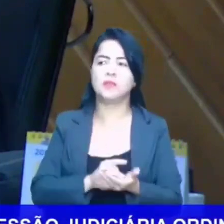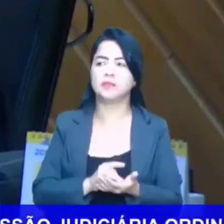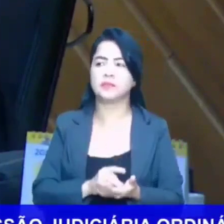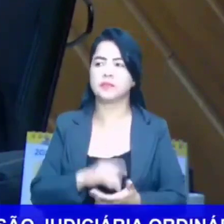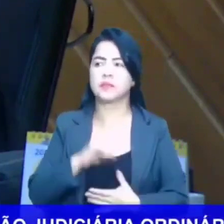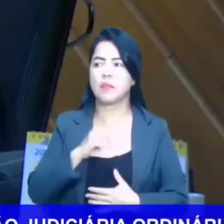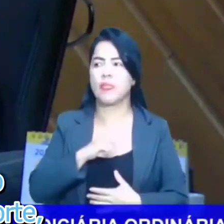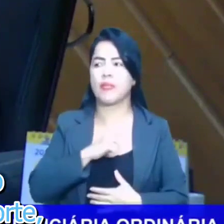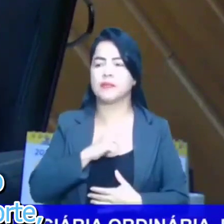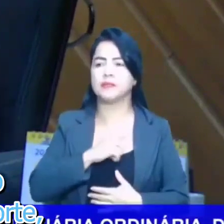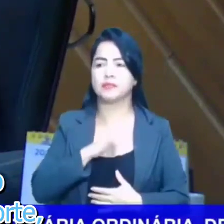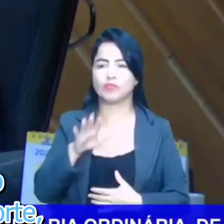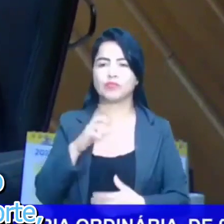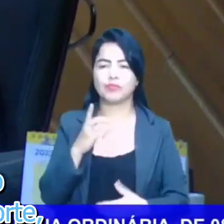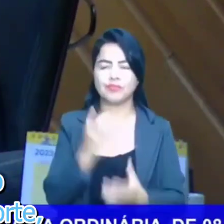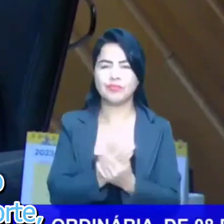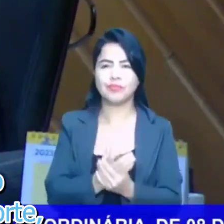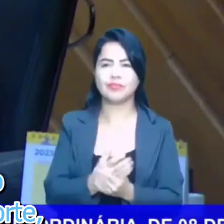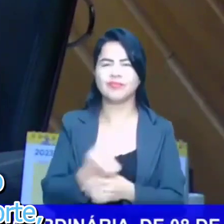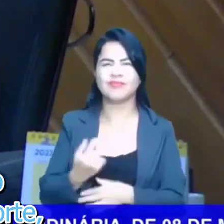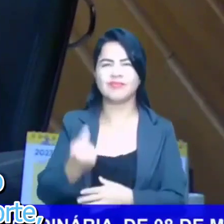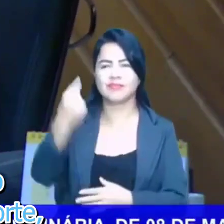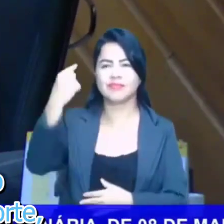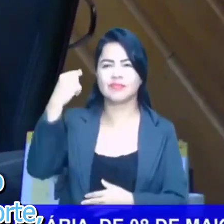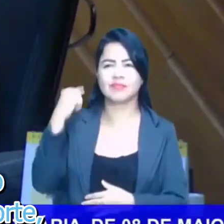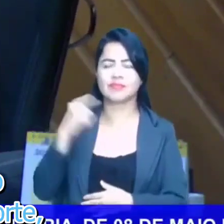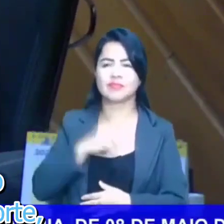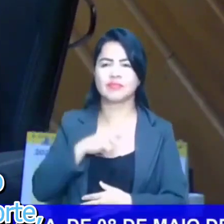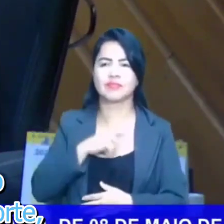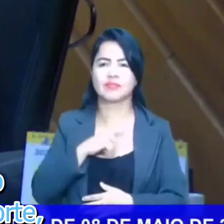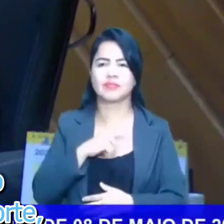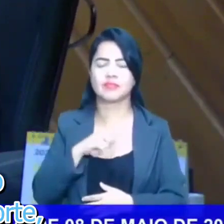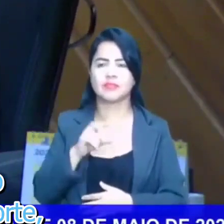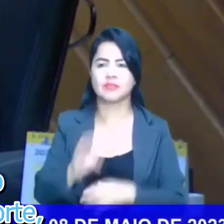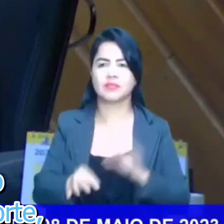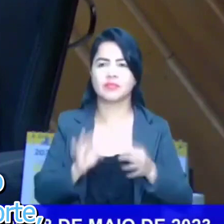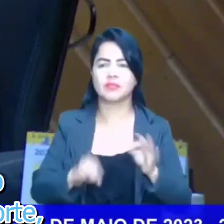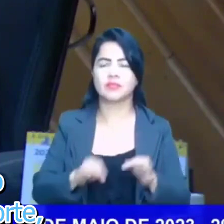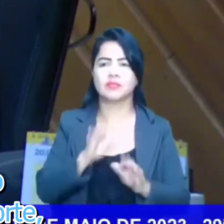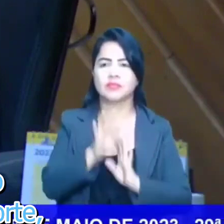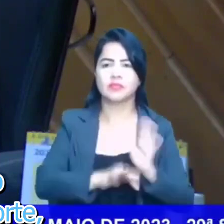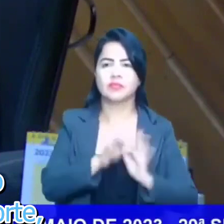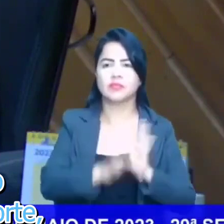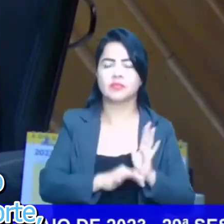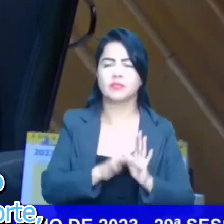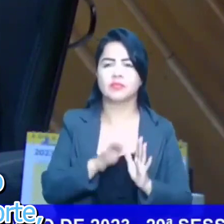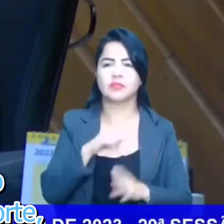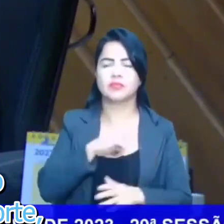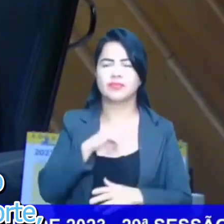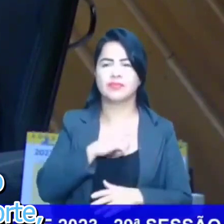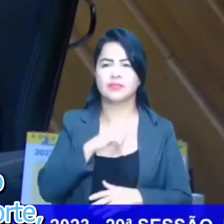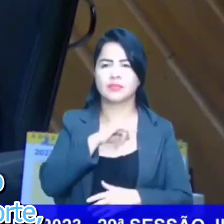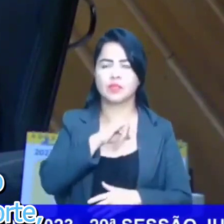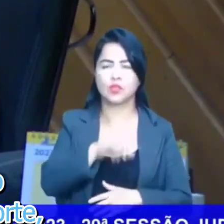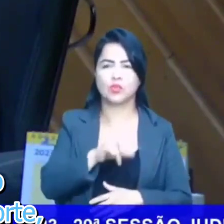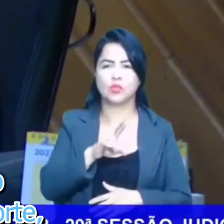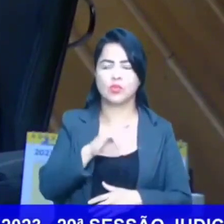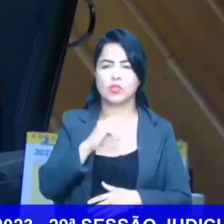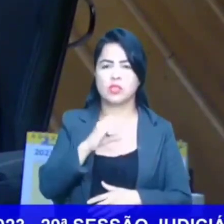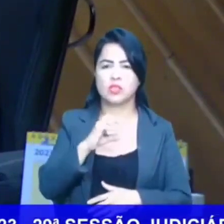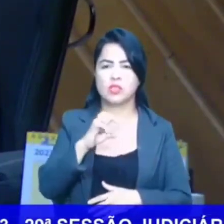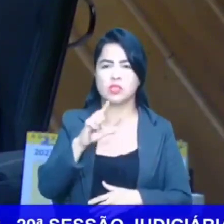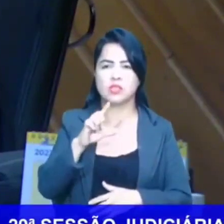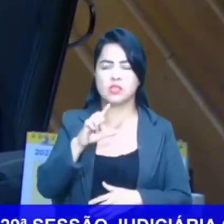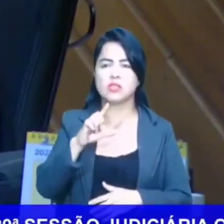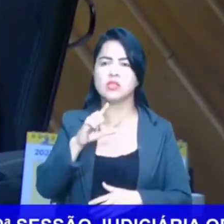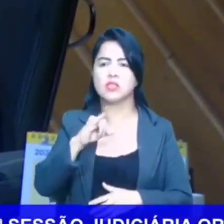já tivemos julgamentos aqui, desde a época que o eminente juiz federal Juscelio compunha a nossa corte, que já